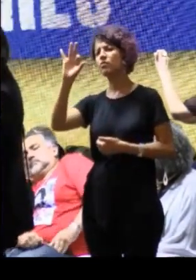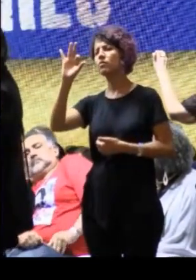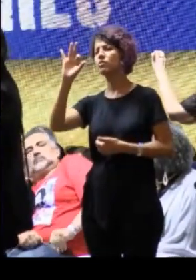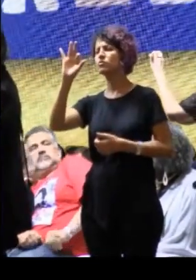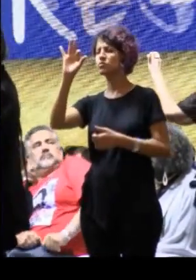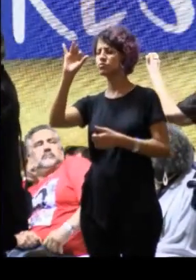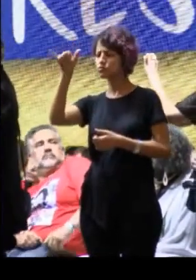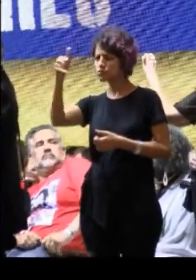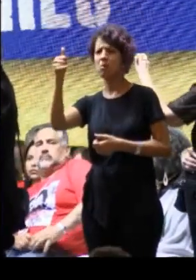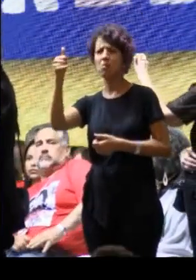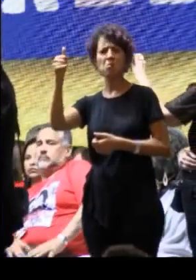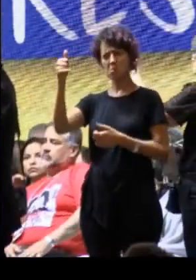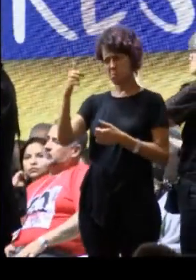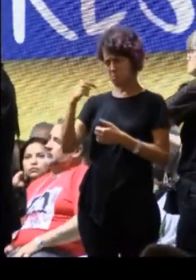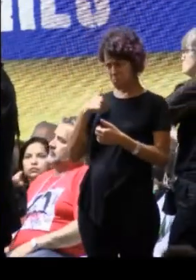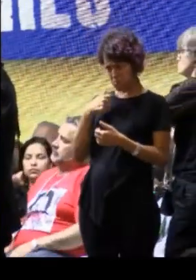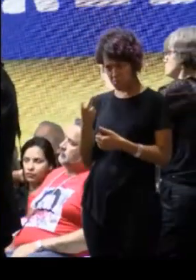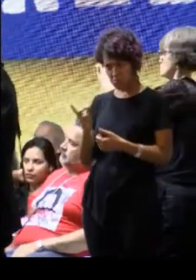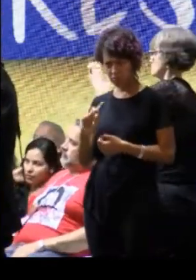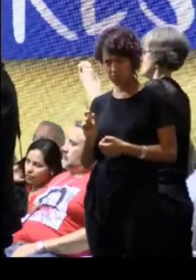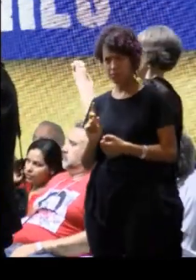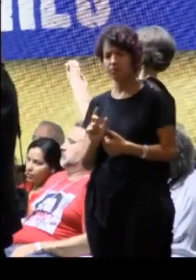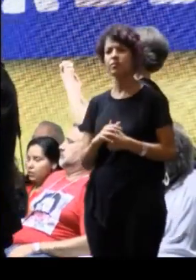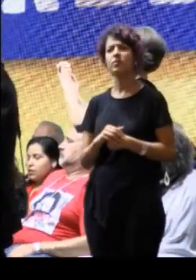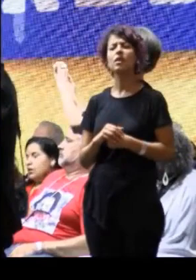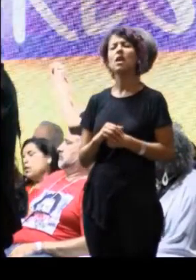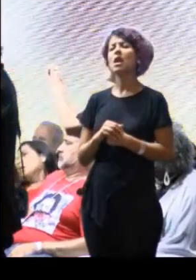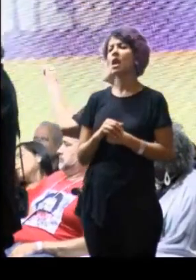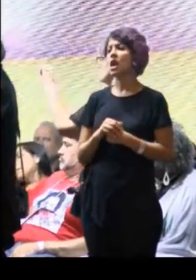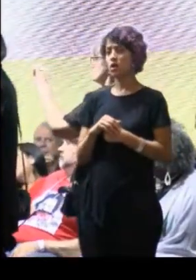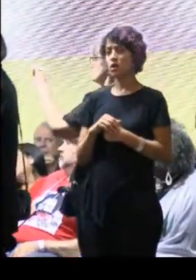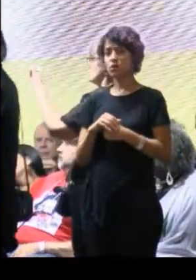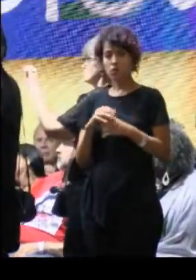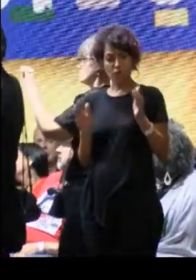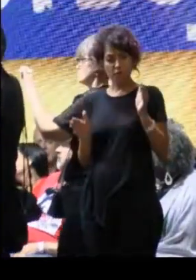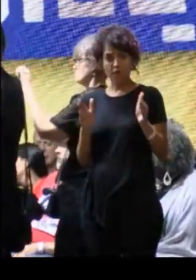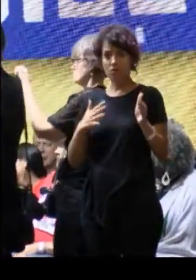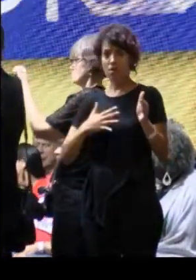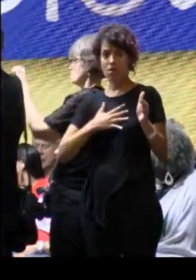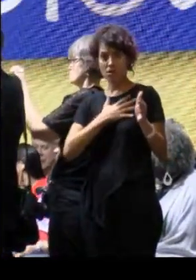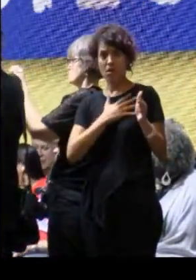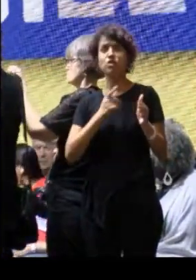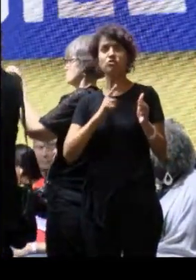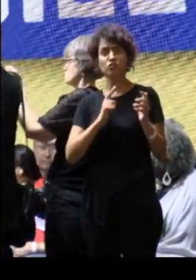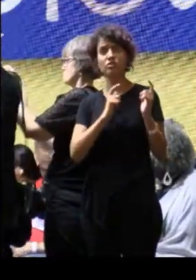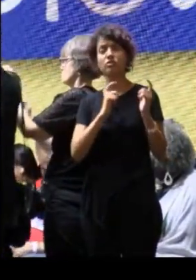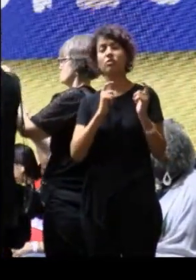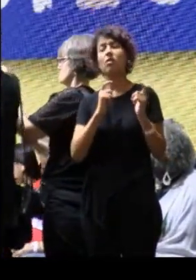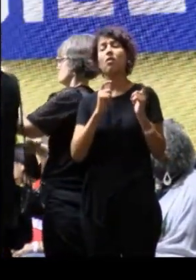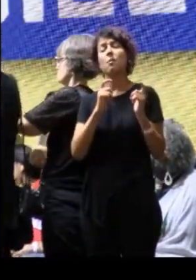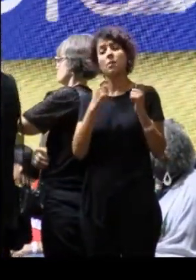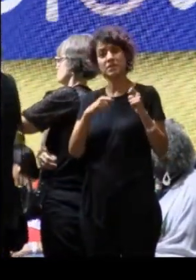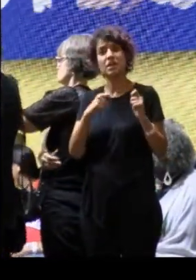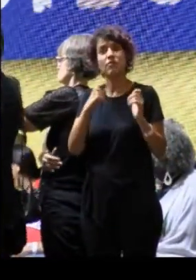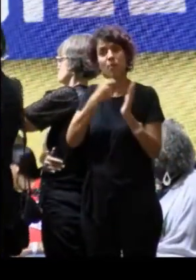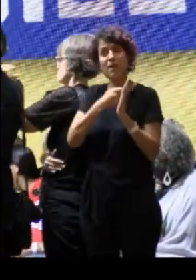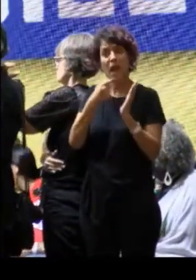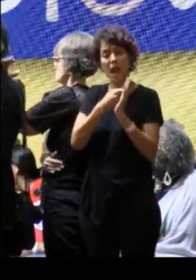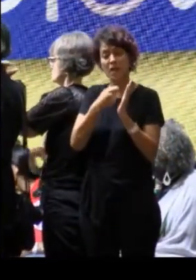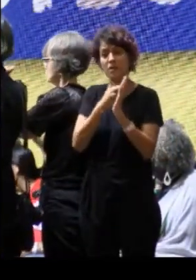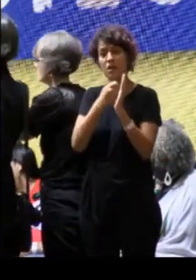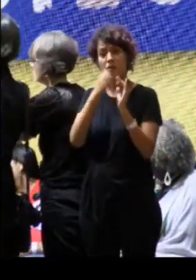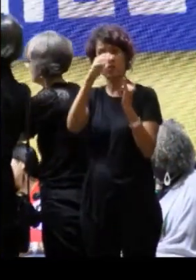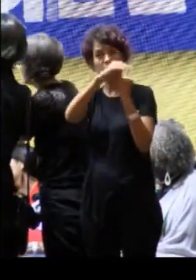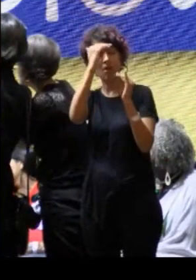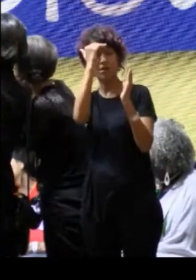Em nossos governos, as Forças Armadas foram respeitadas e os chefes militares respeitaram as instituições,